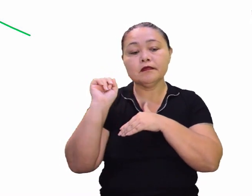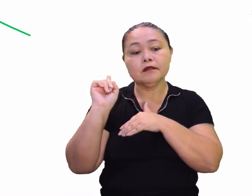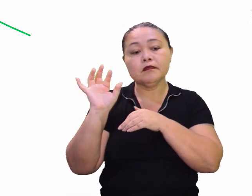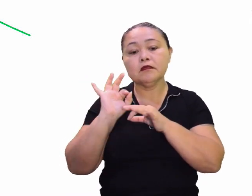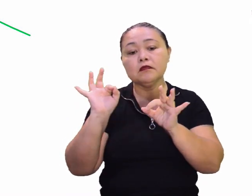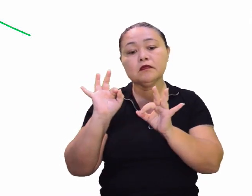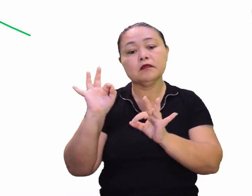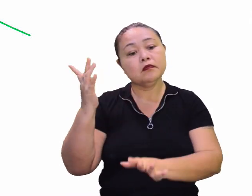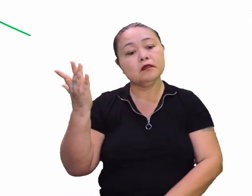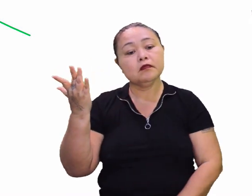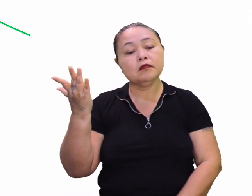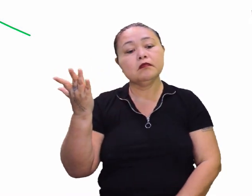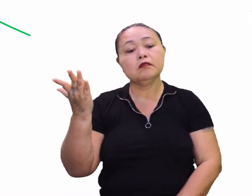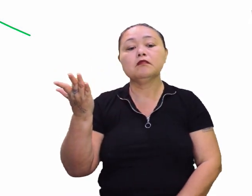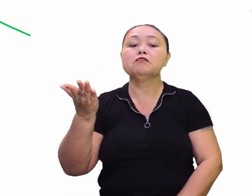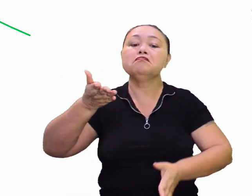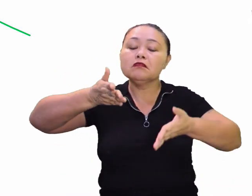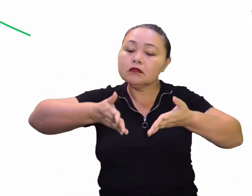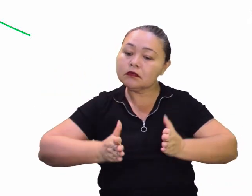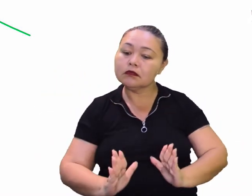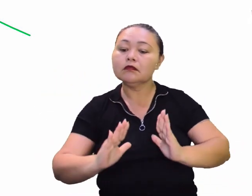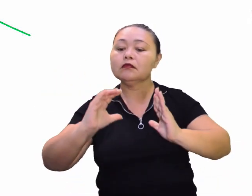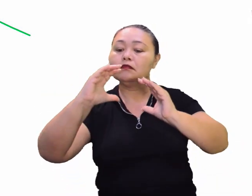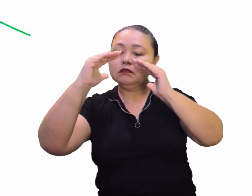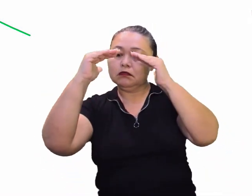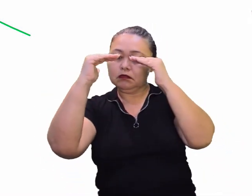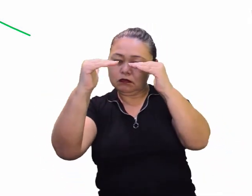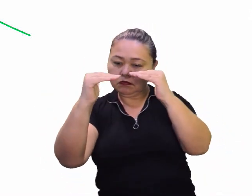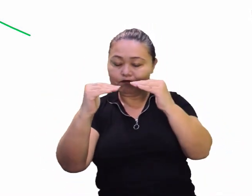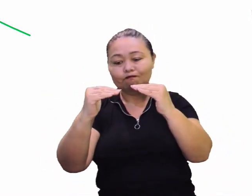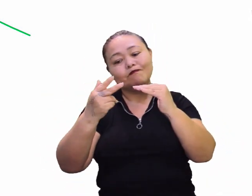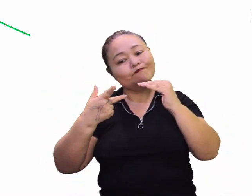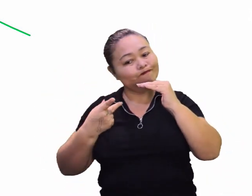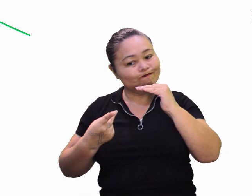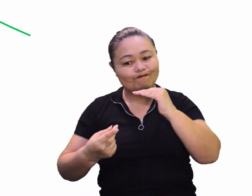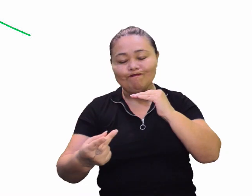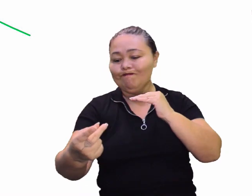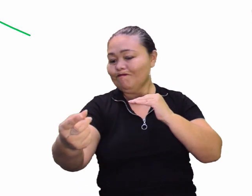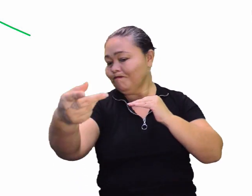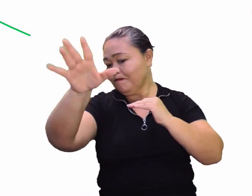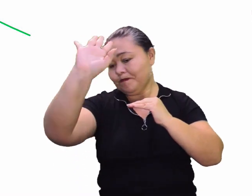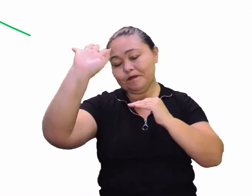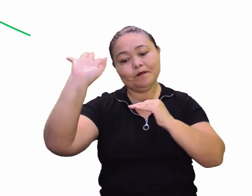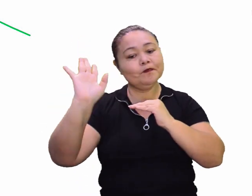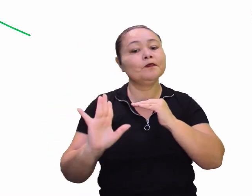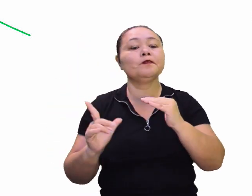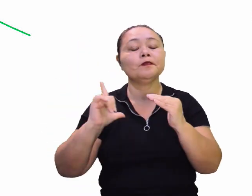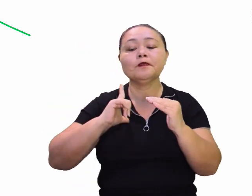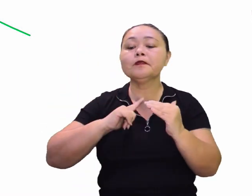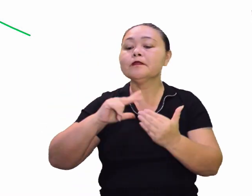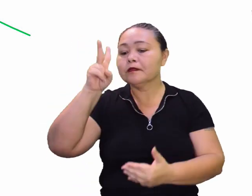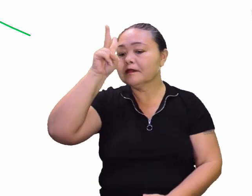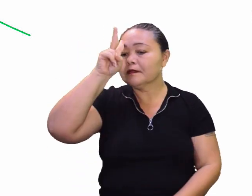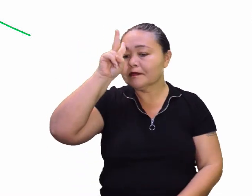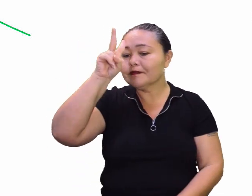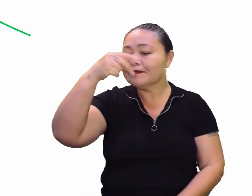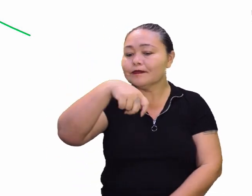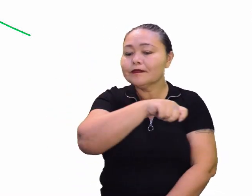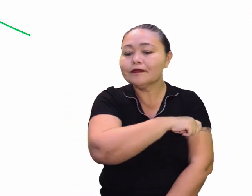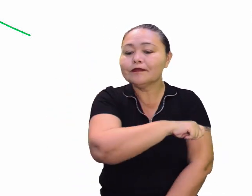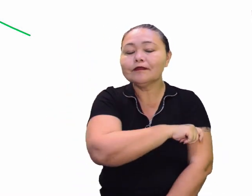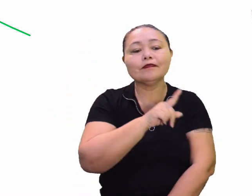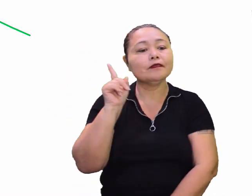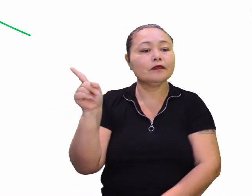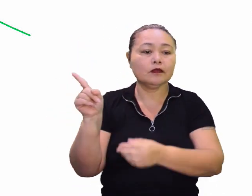mais delongas, nasceu naquela casta e ia viver nela. Tá? Exato. É isso? Muito bem. Então, o aluno lembrou disso. Eu tenho